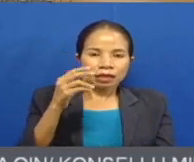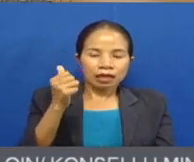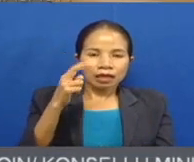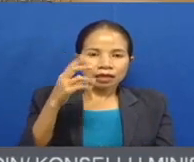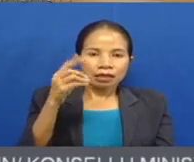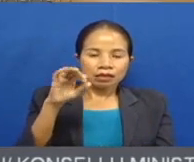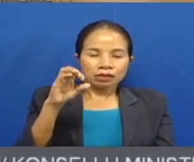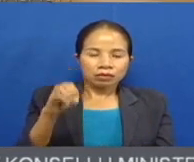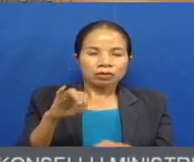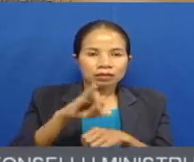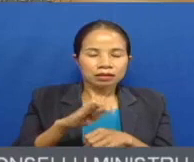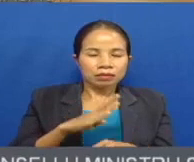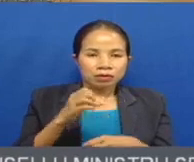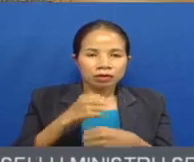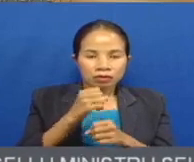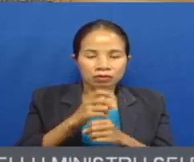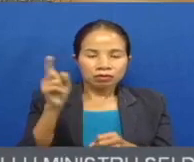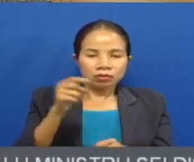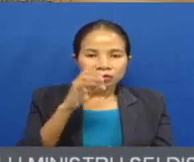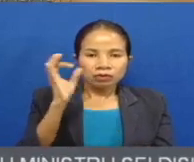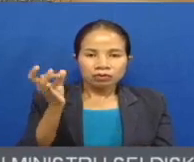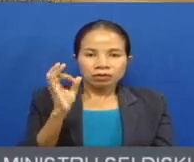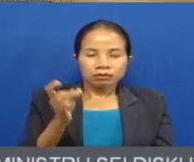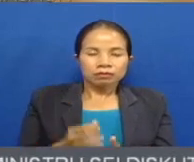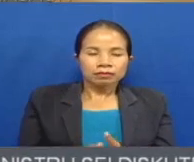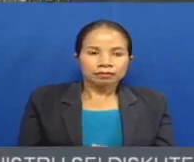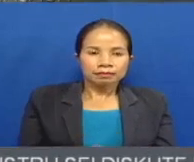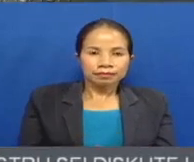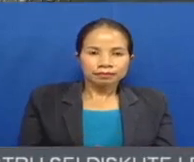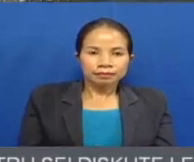a diocese de Baucau atinge 1% o alunulo.